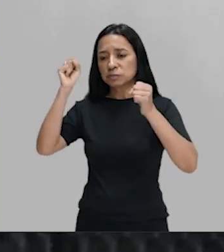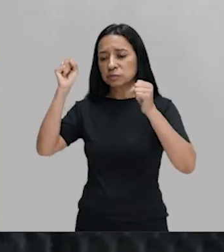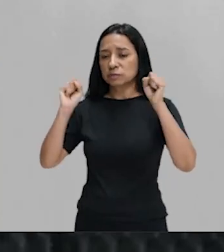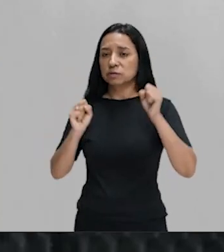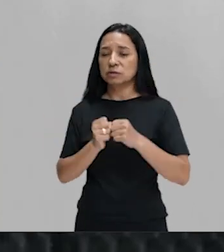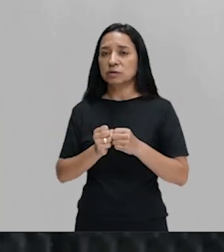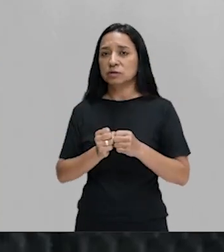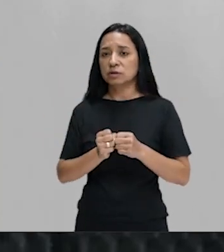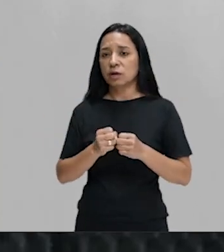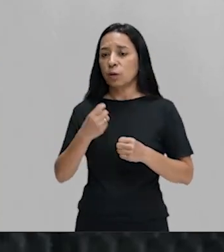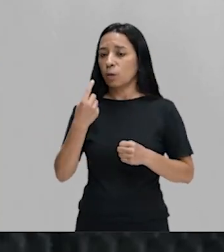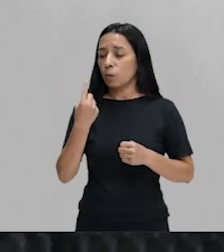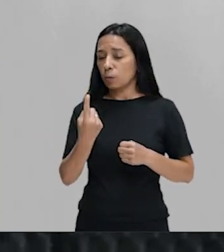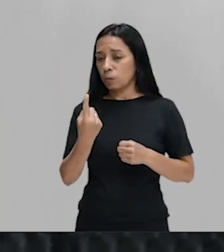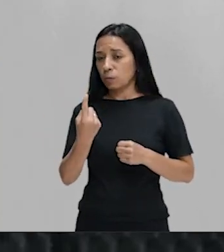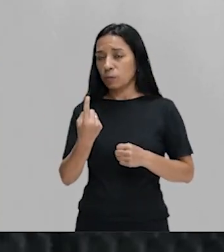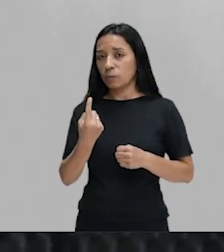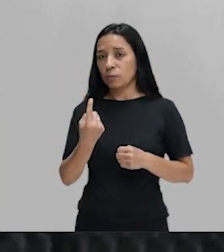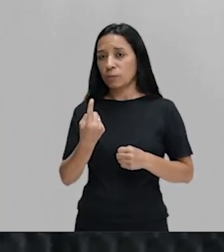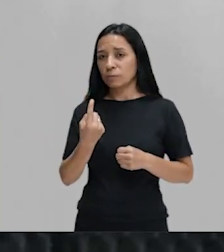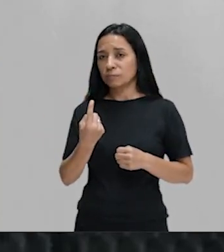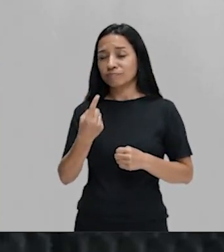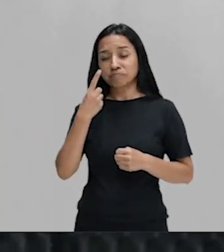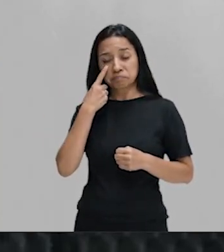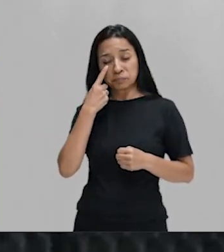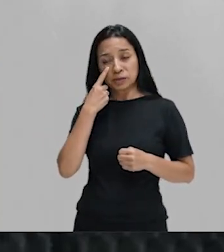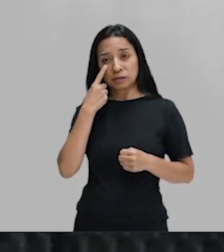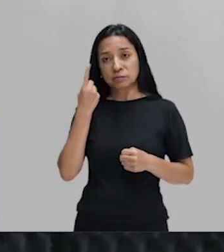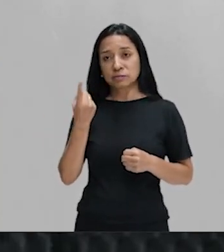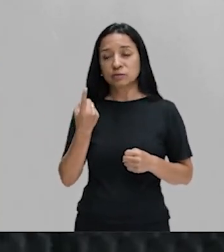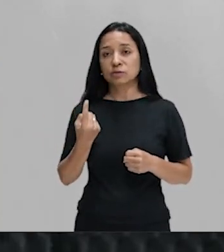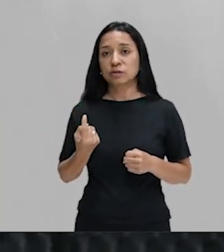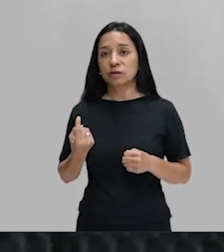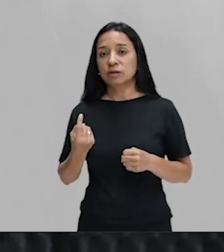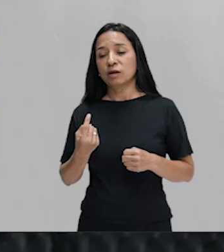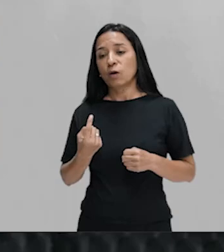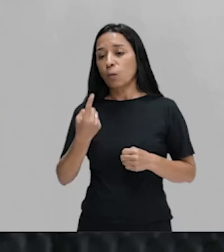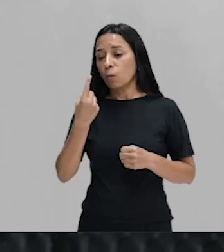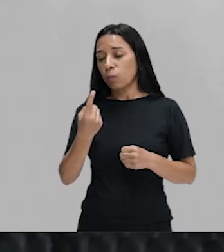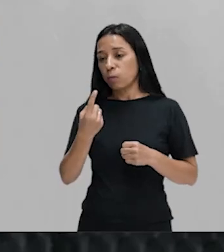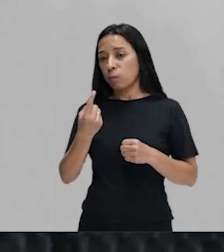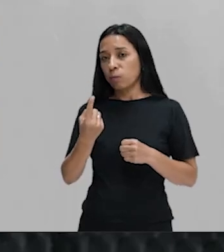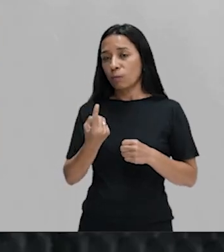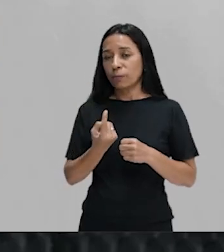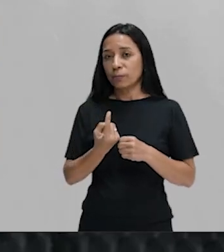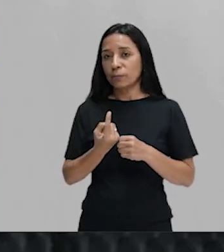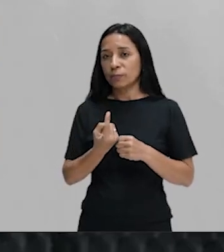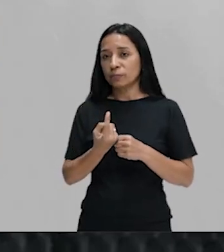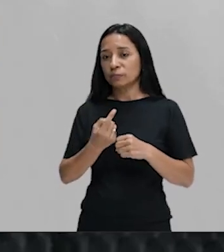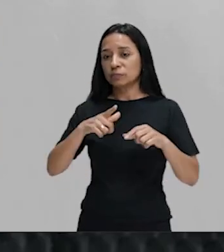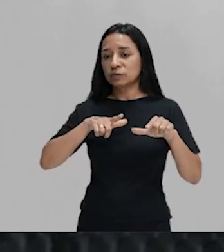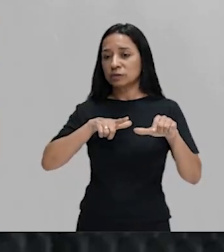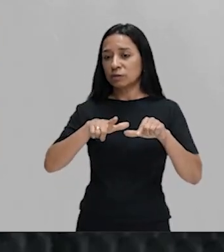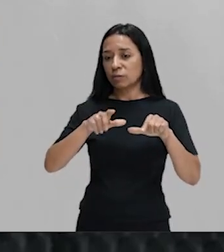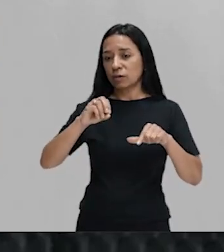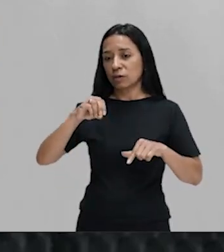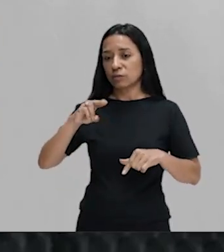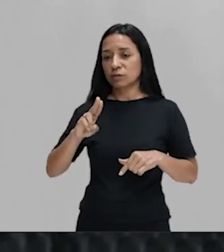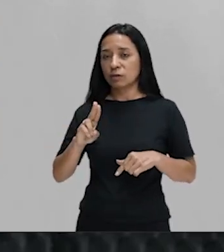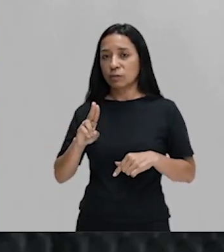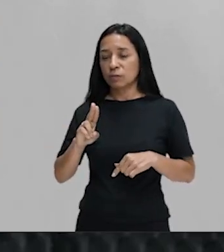e nenhuma missão da ONU, olha como é que é interessante, galera, nenhuma missão da ONU, e não foi só uma